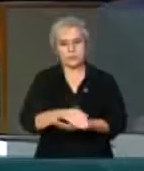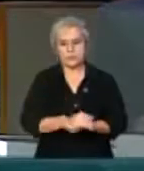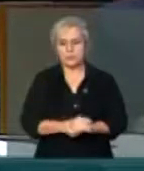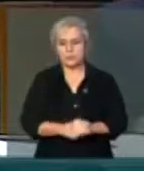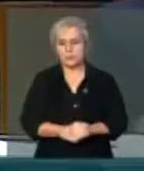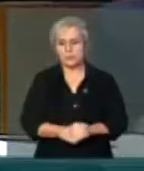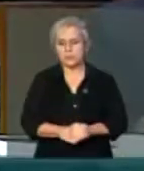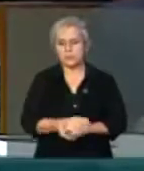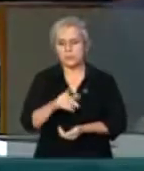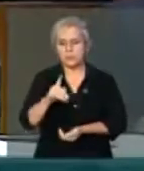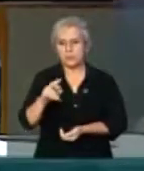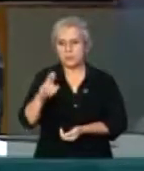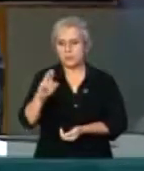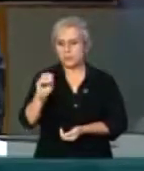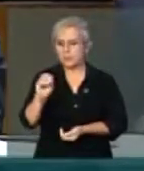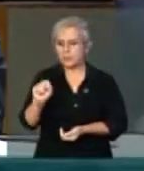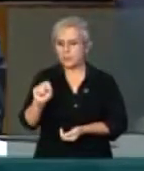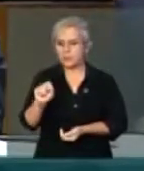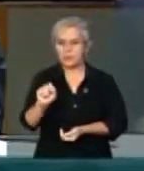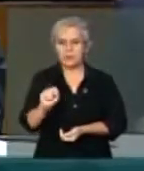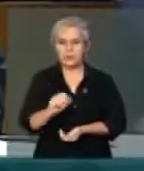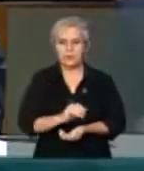vota o PROS?